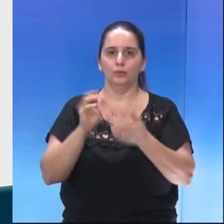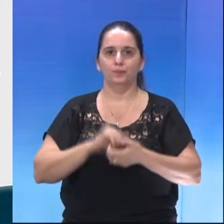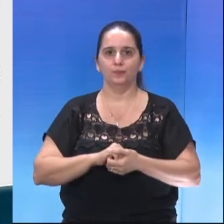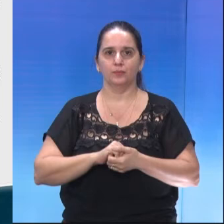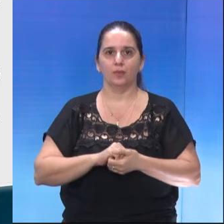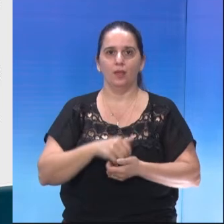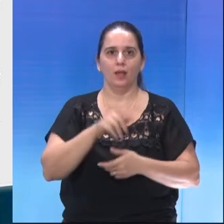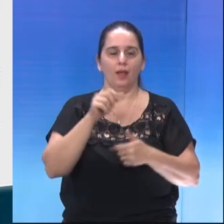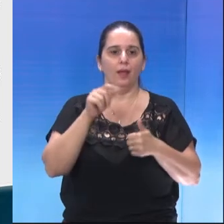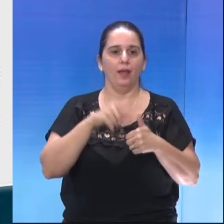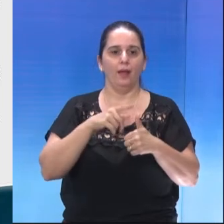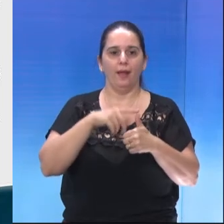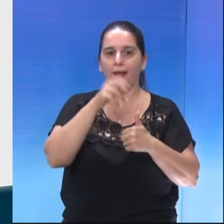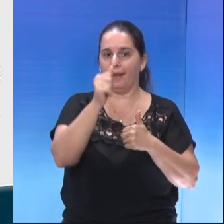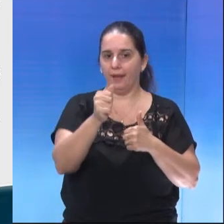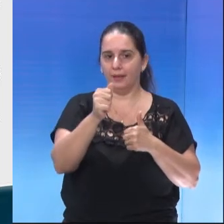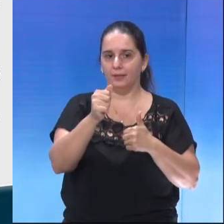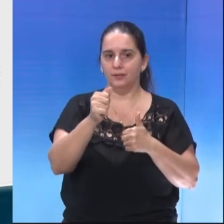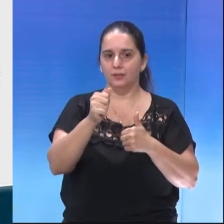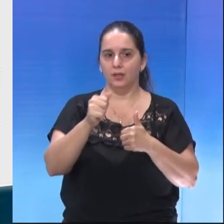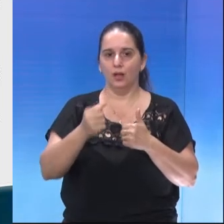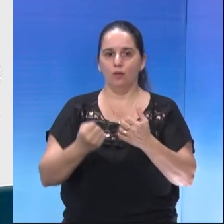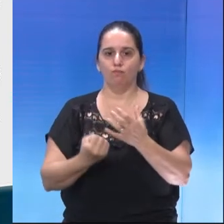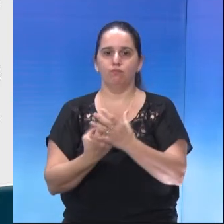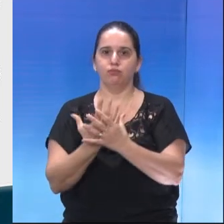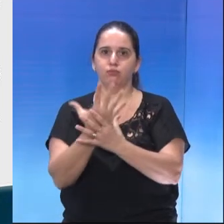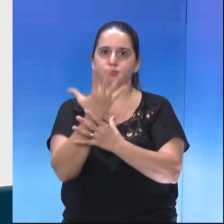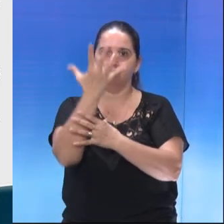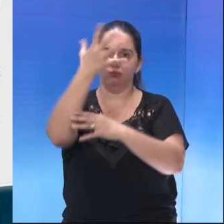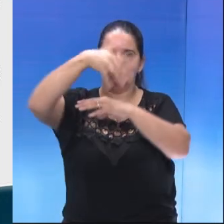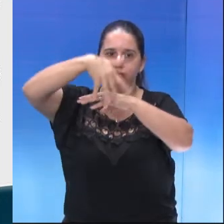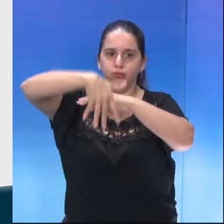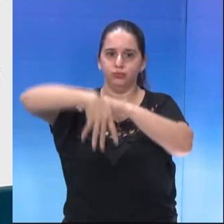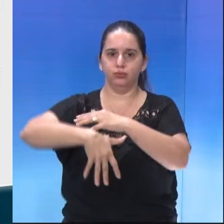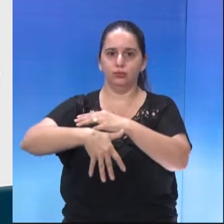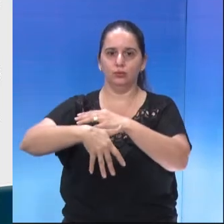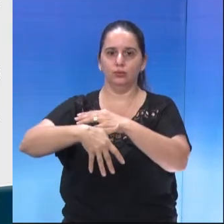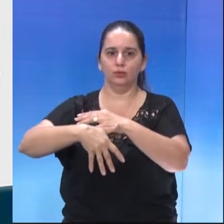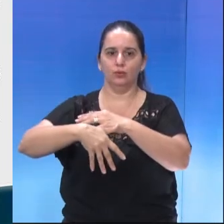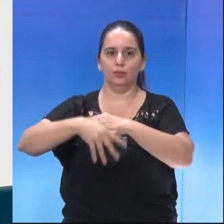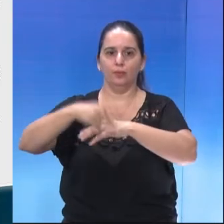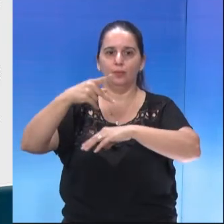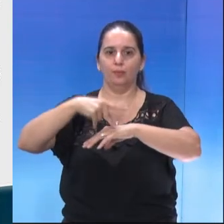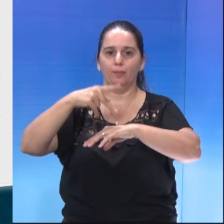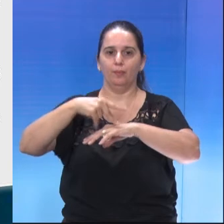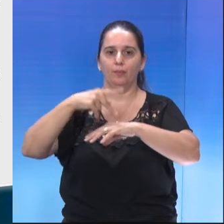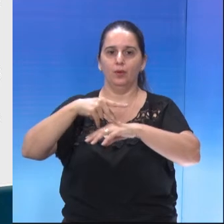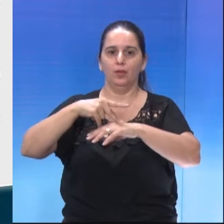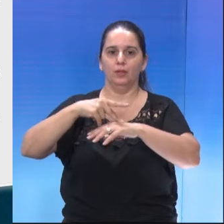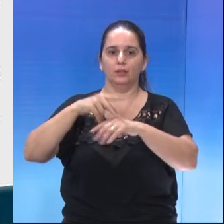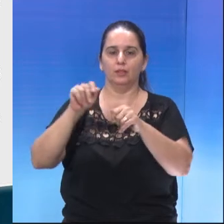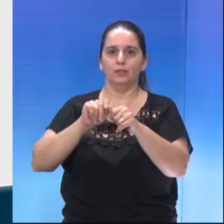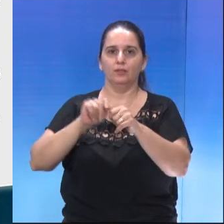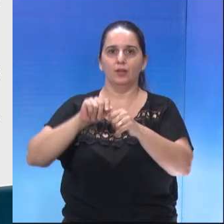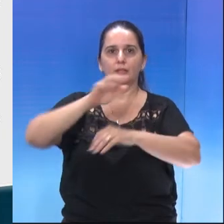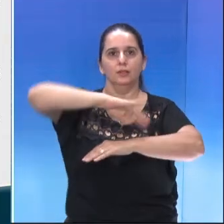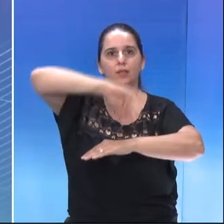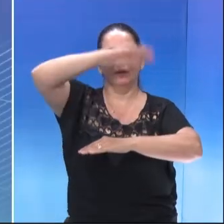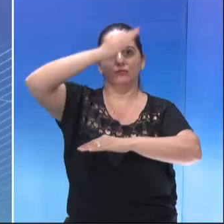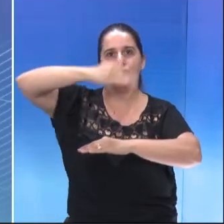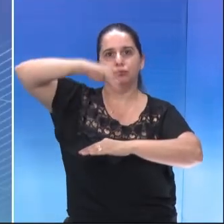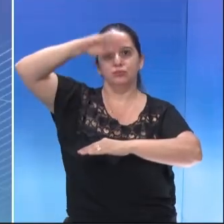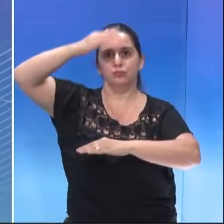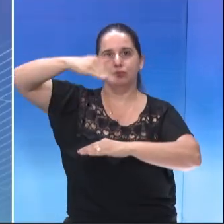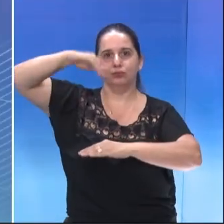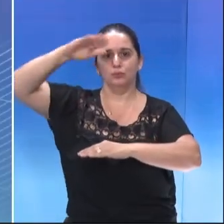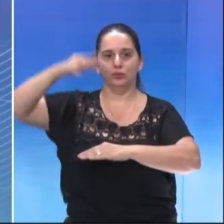letra A, áreas vulcânicas onde o material magmático se eleva formando as cordilheiras. Não, pessoal, basicamente as cordilheiras